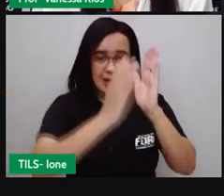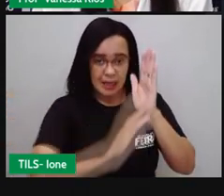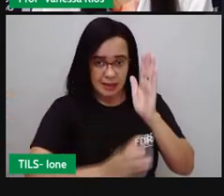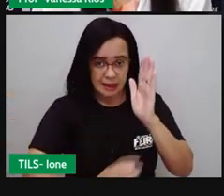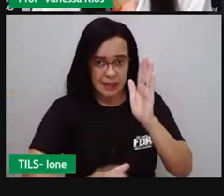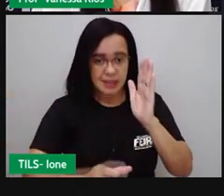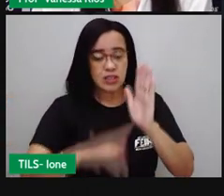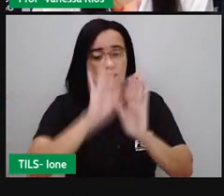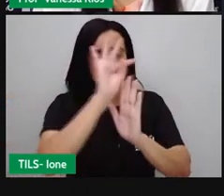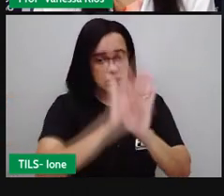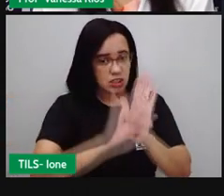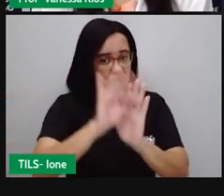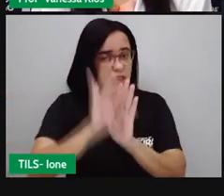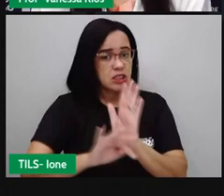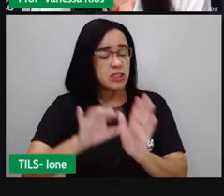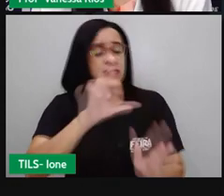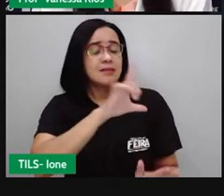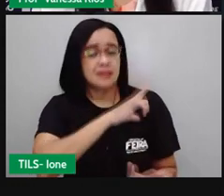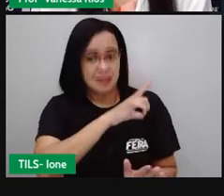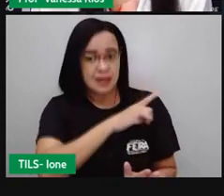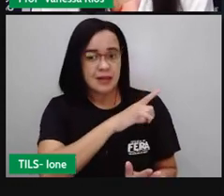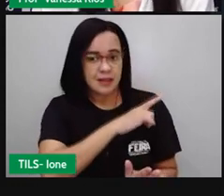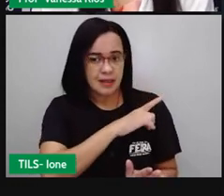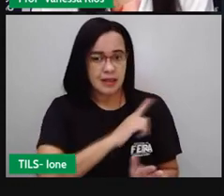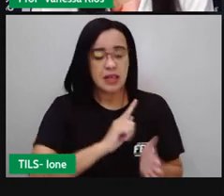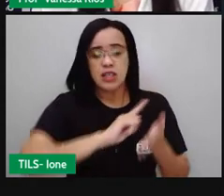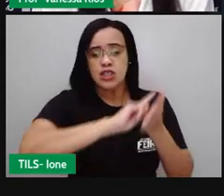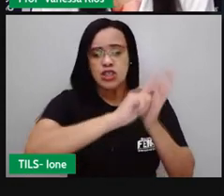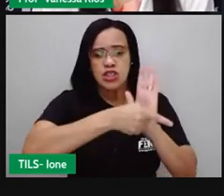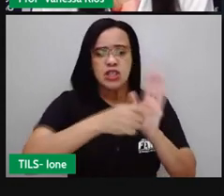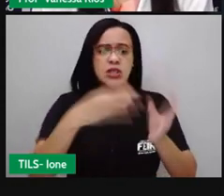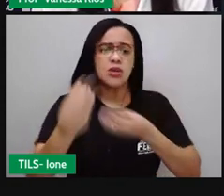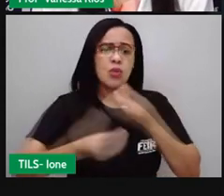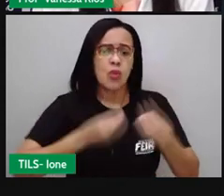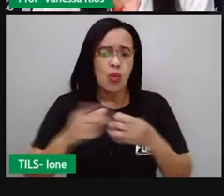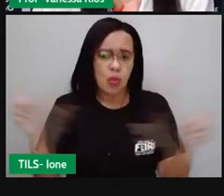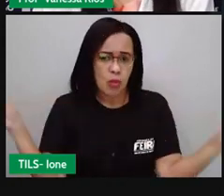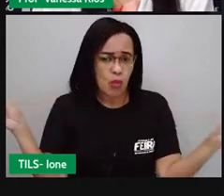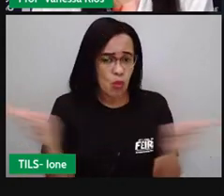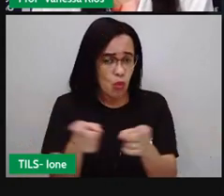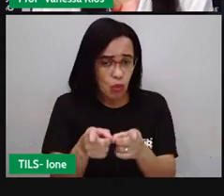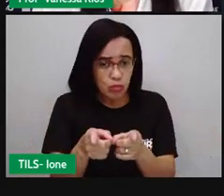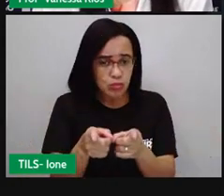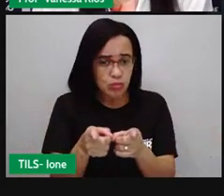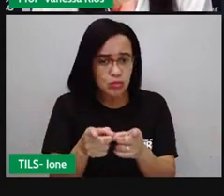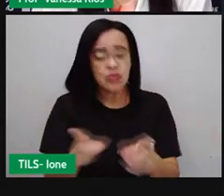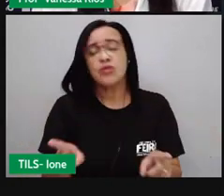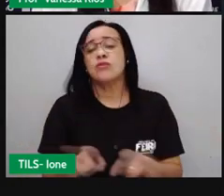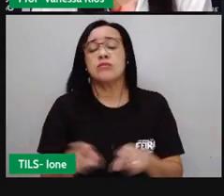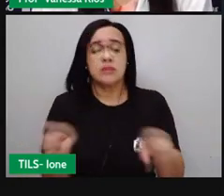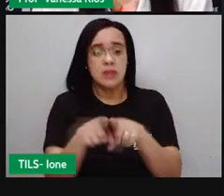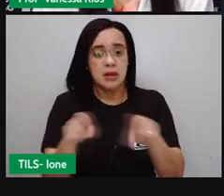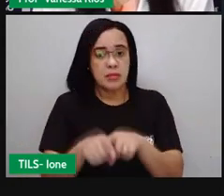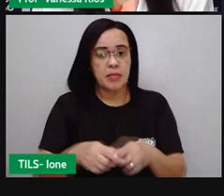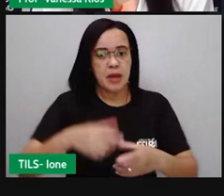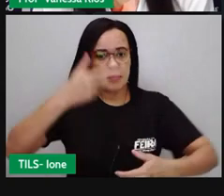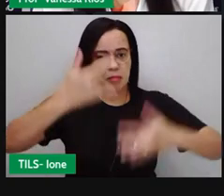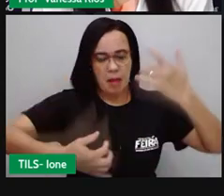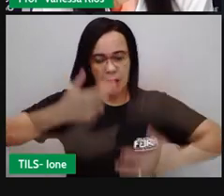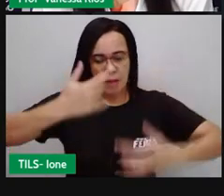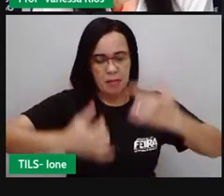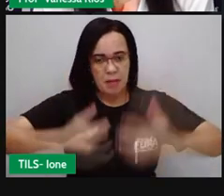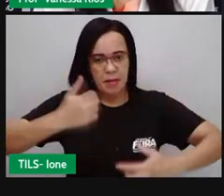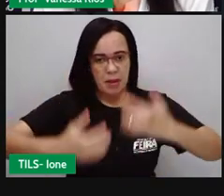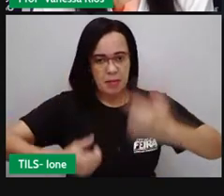Assim, é um gênero curto, com características narrativas, descritivas e